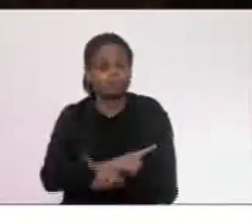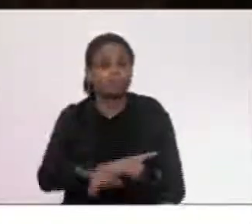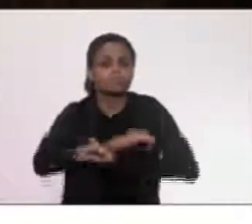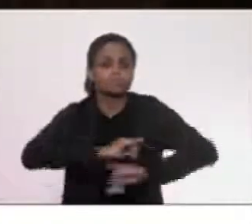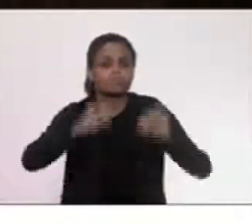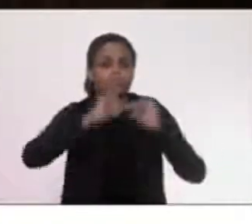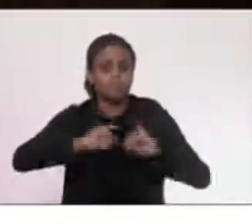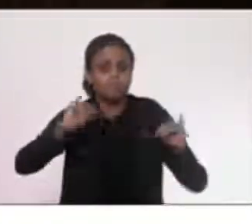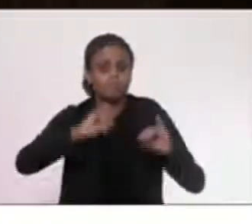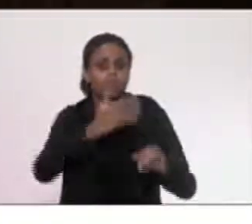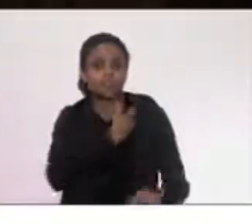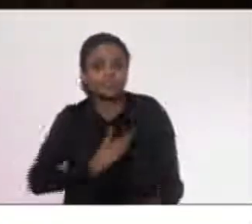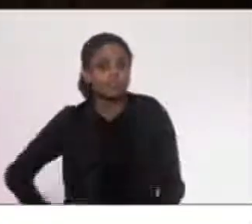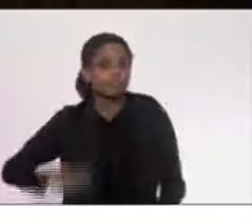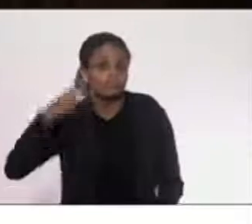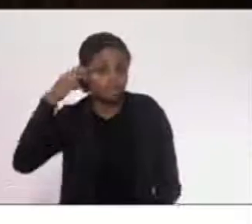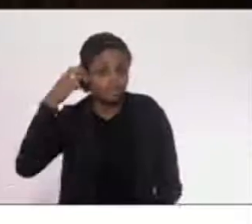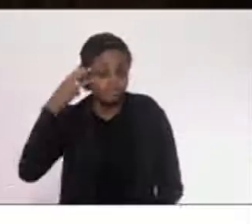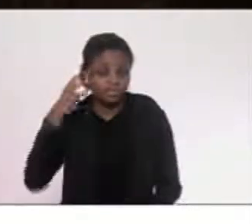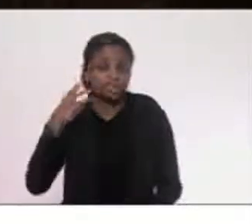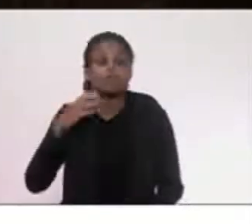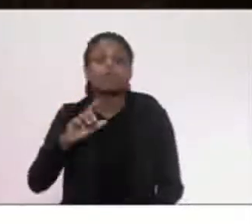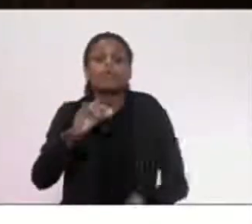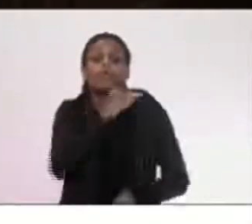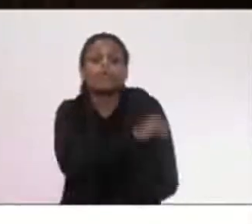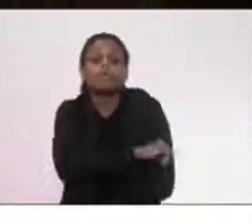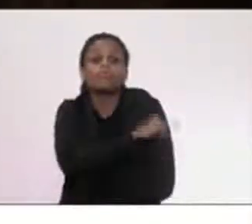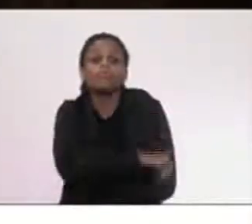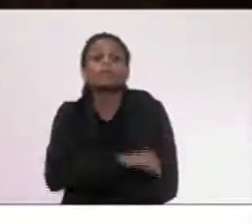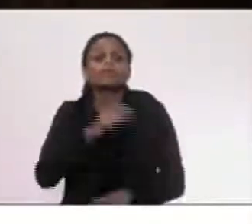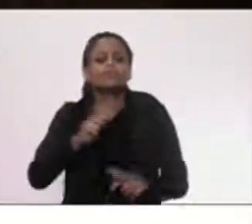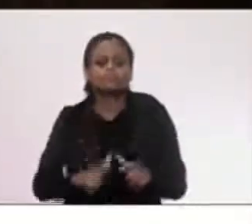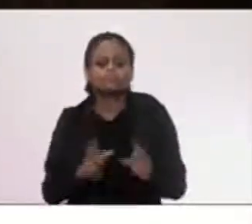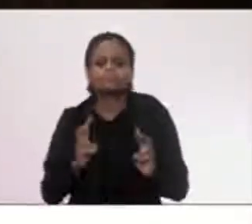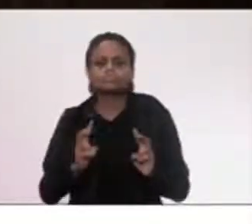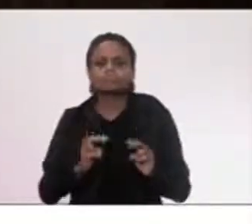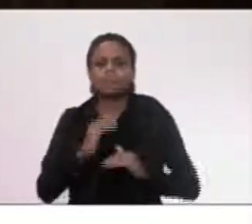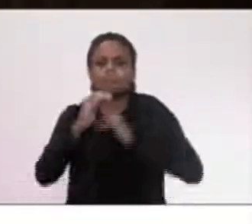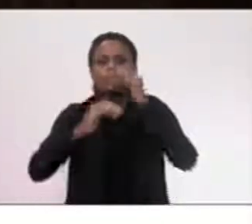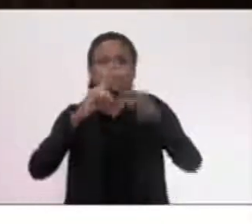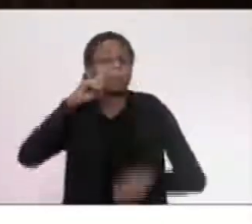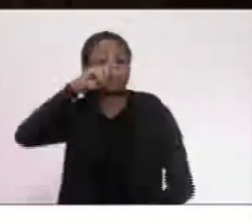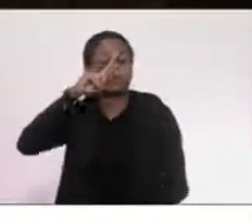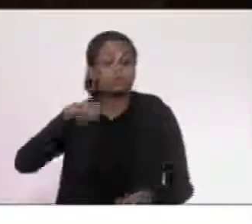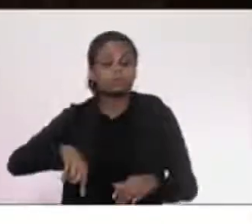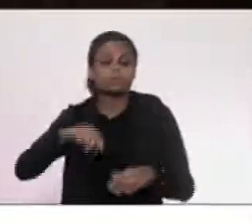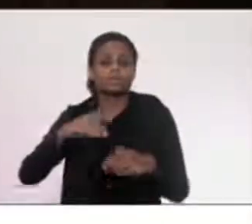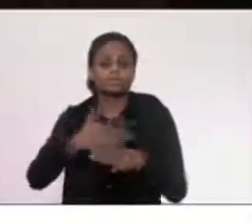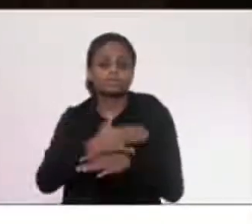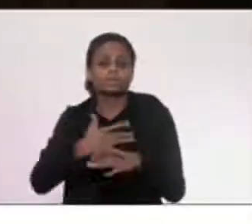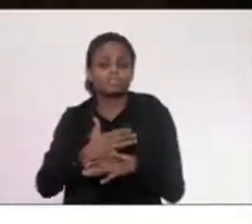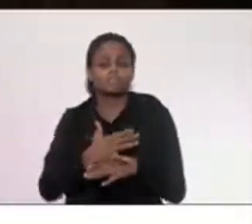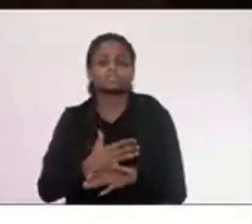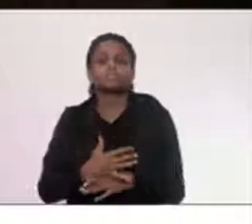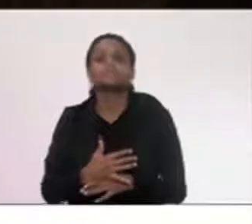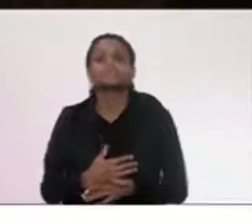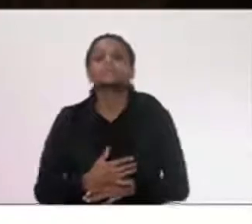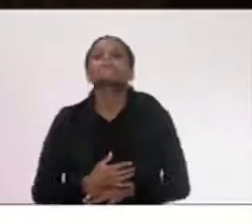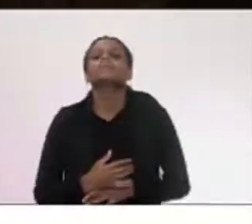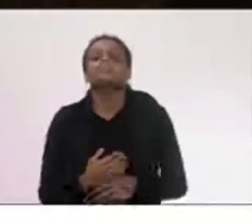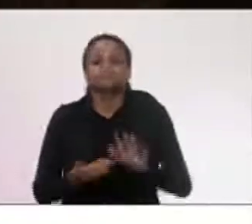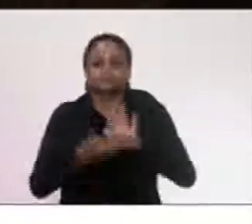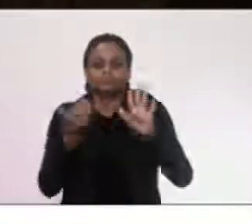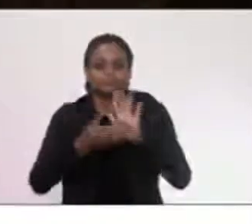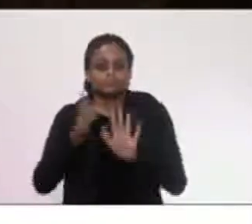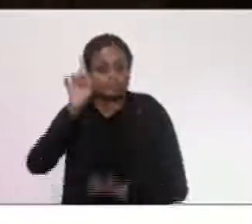do governo Witzel, o Rio de Janeiro é cada vez mais uma cidade perigosa para a população LGBTI. A retirada de direitos